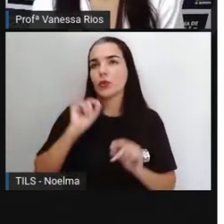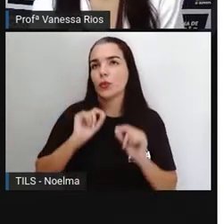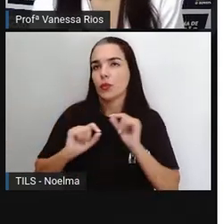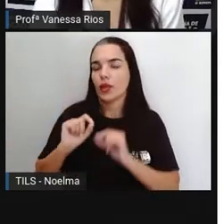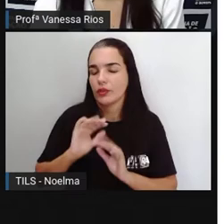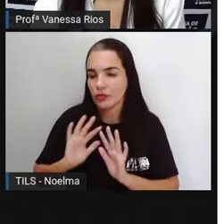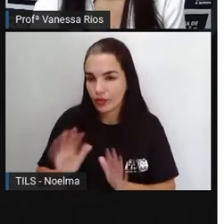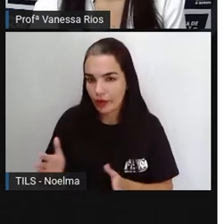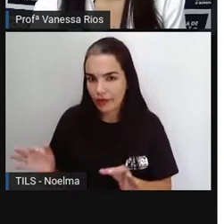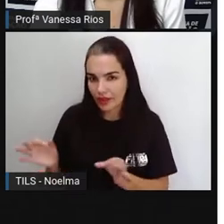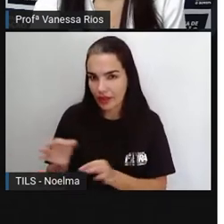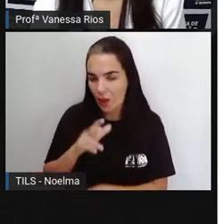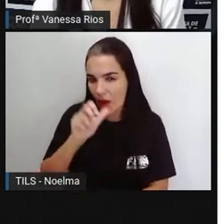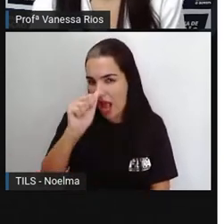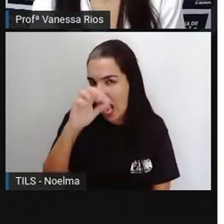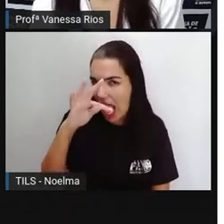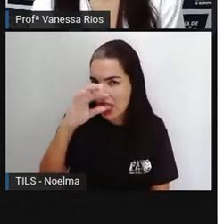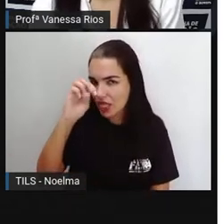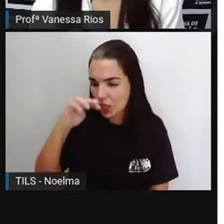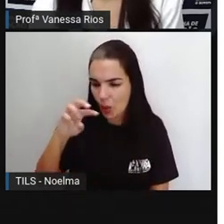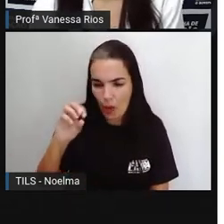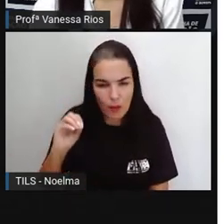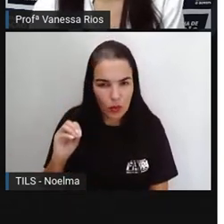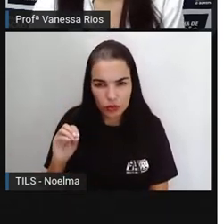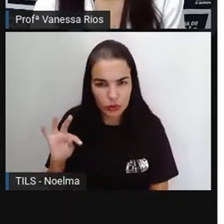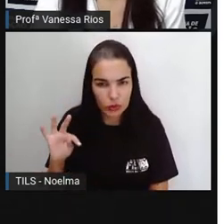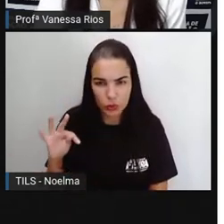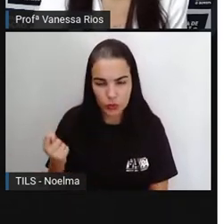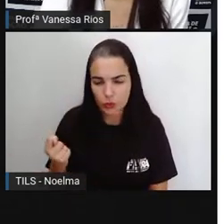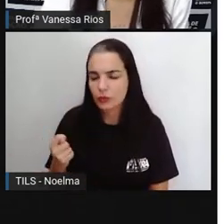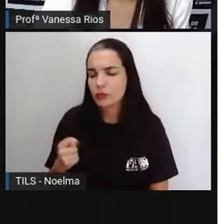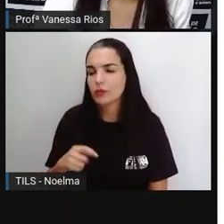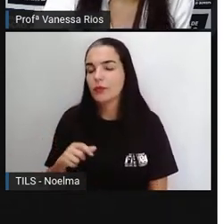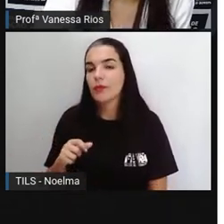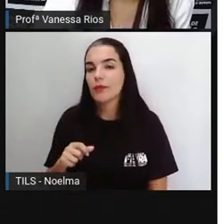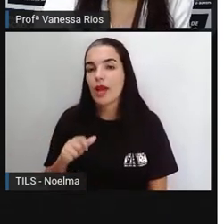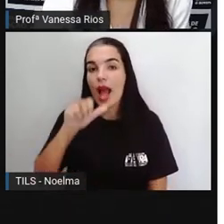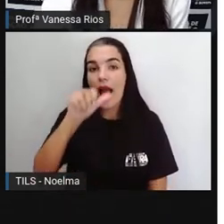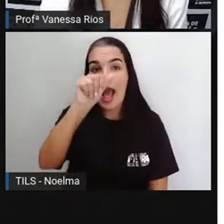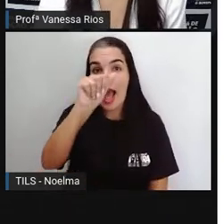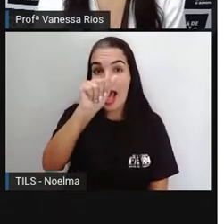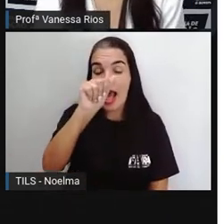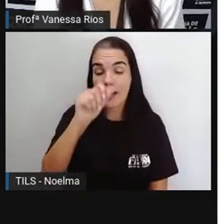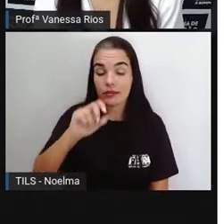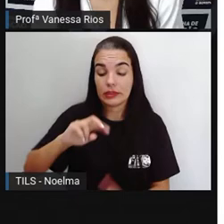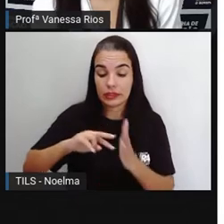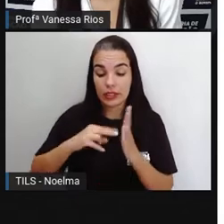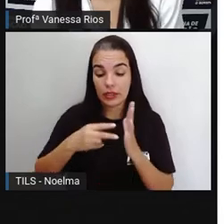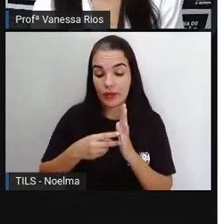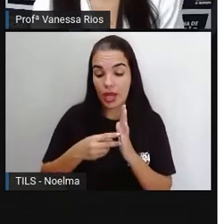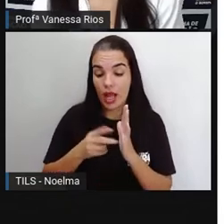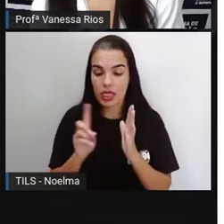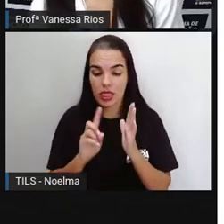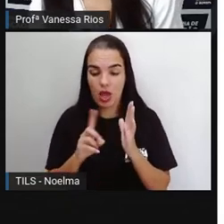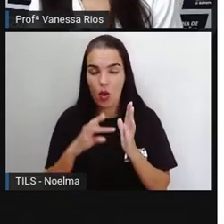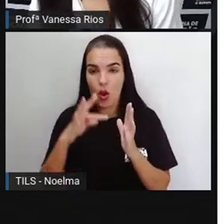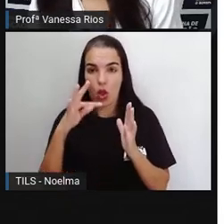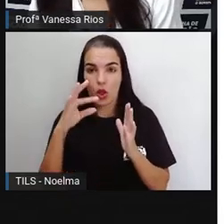dos materiais. O nome átomo significa até isso, né? O A significa não e tom